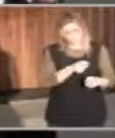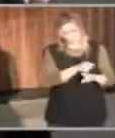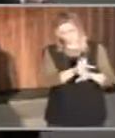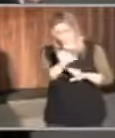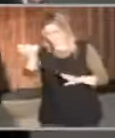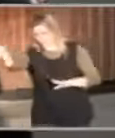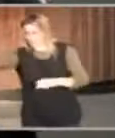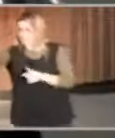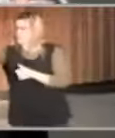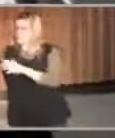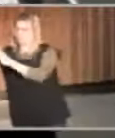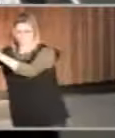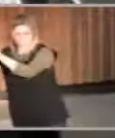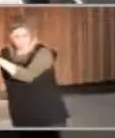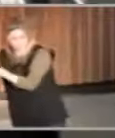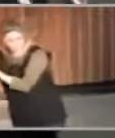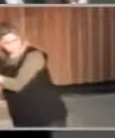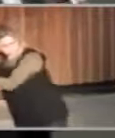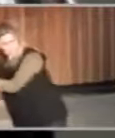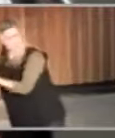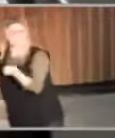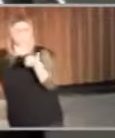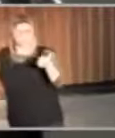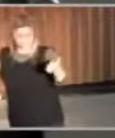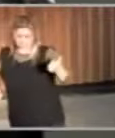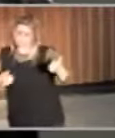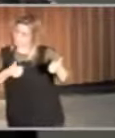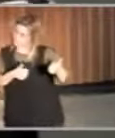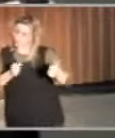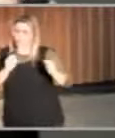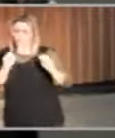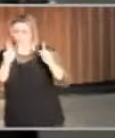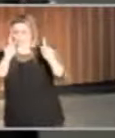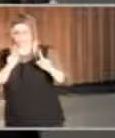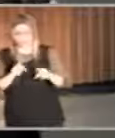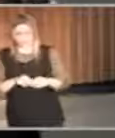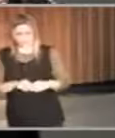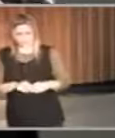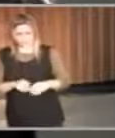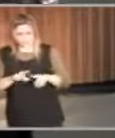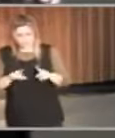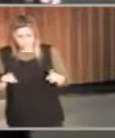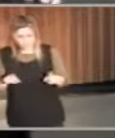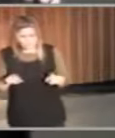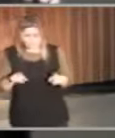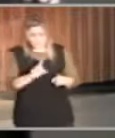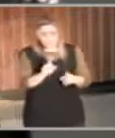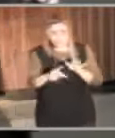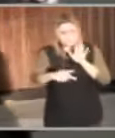trabalho num projeto você vai fazer diferença porque esse dia não é teu